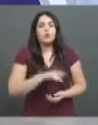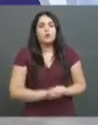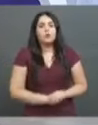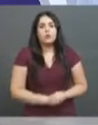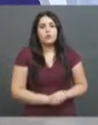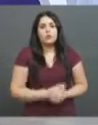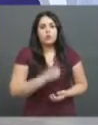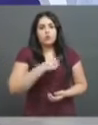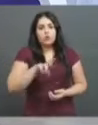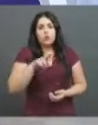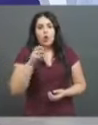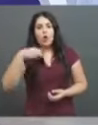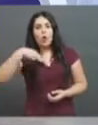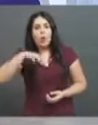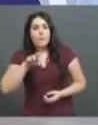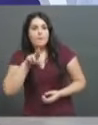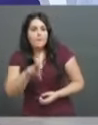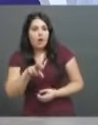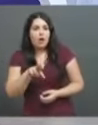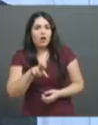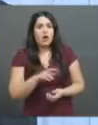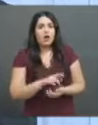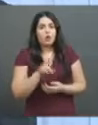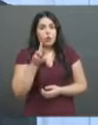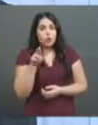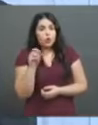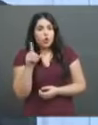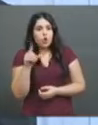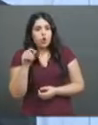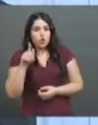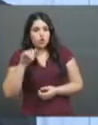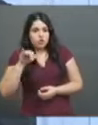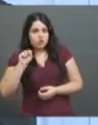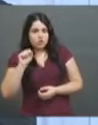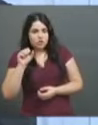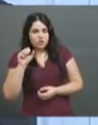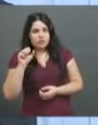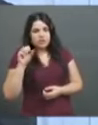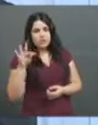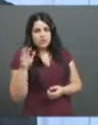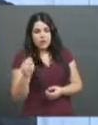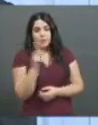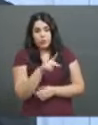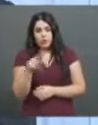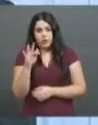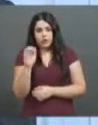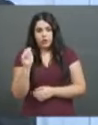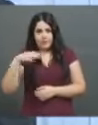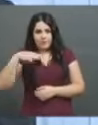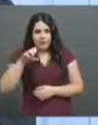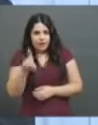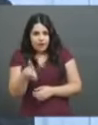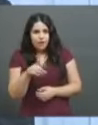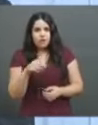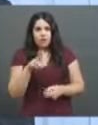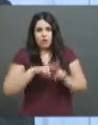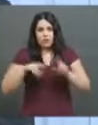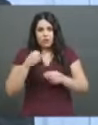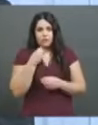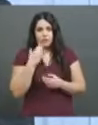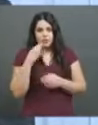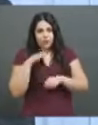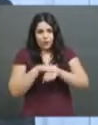doutor Omar Pacheco Simão, urologista e professor da Faculdade de Medicina da UFU. Boa noite, doutor. Seja bem-vindo. Boa noite,